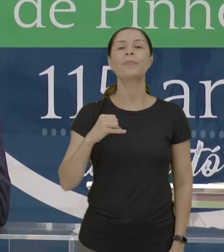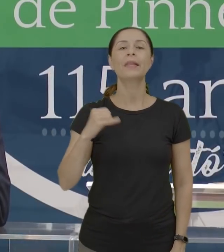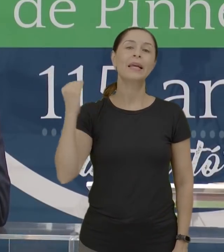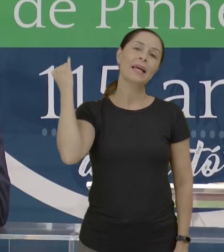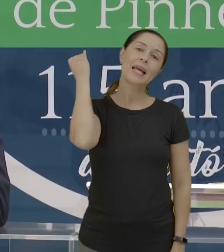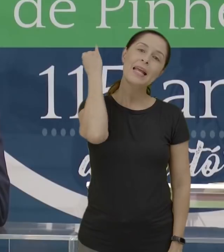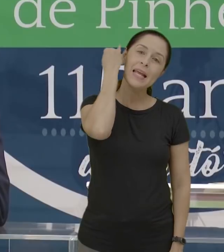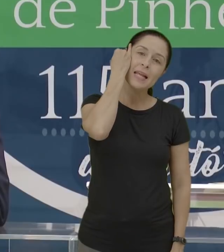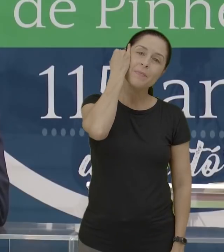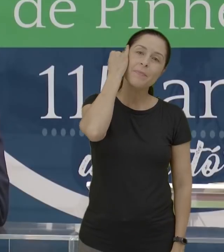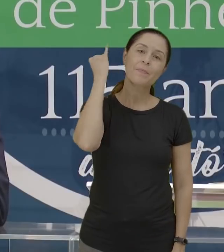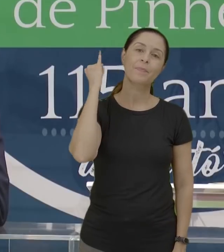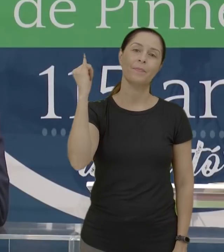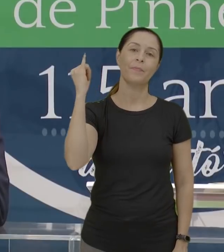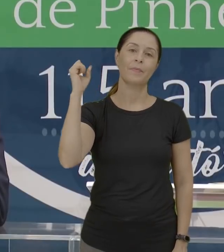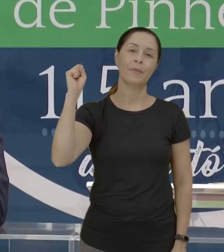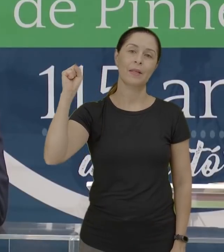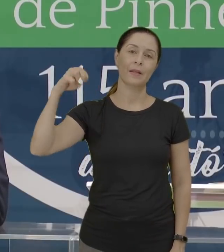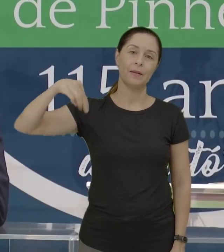Aí o que acontece?